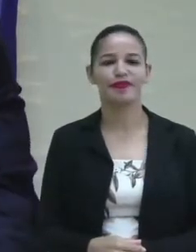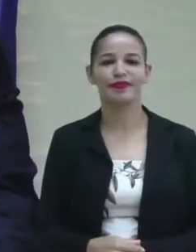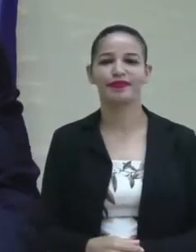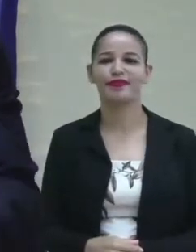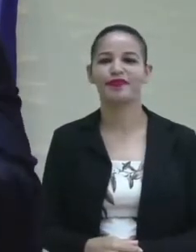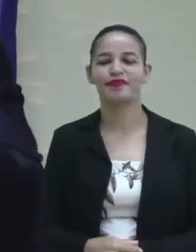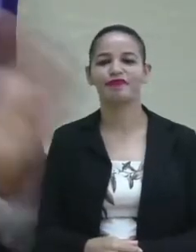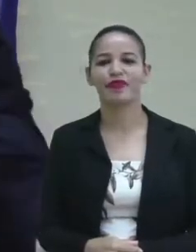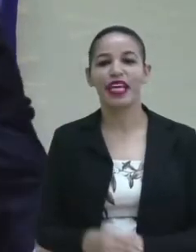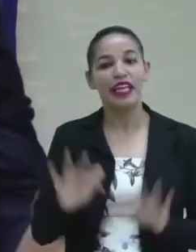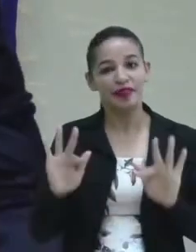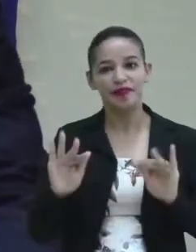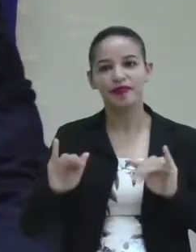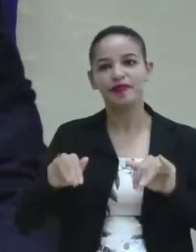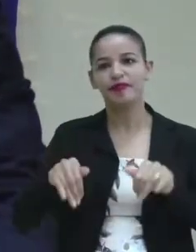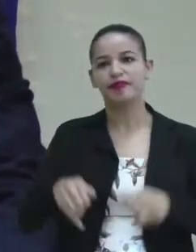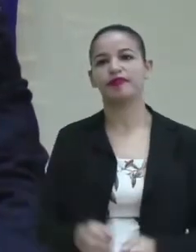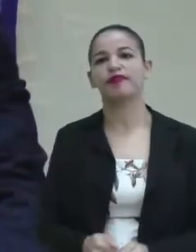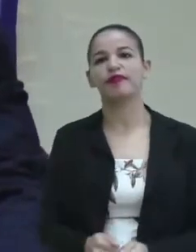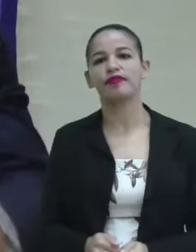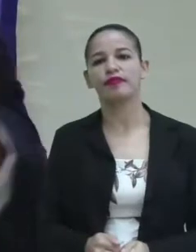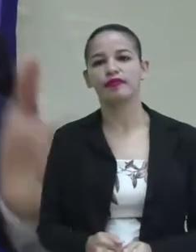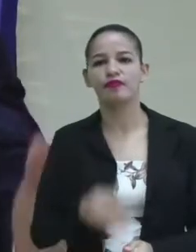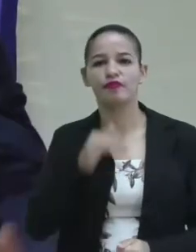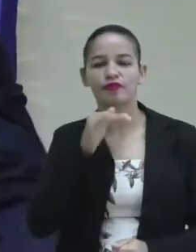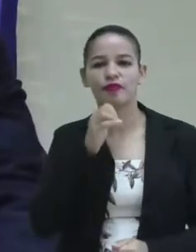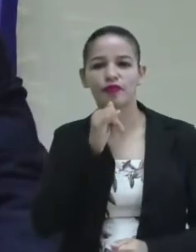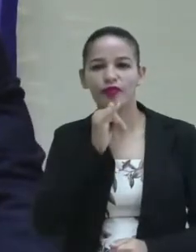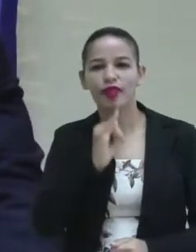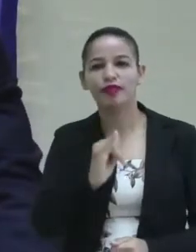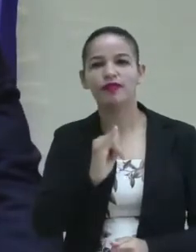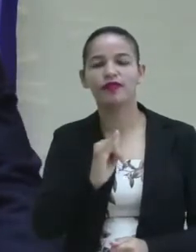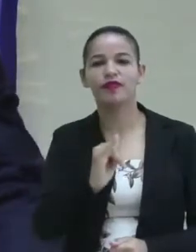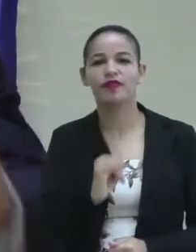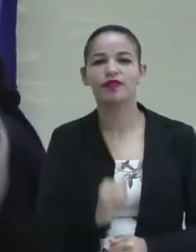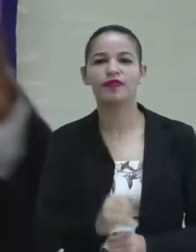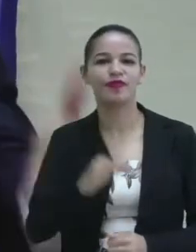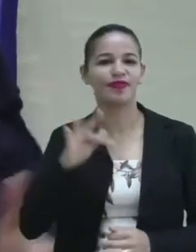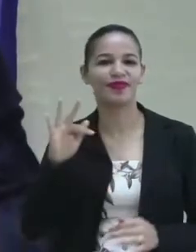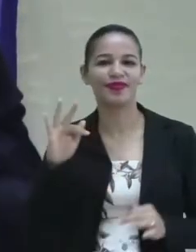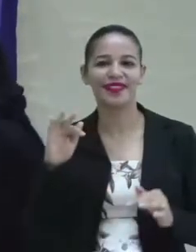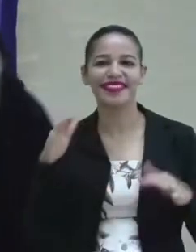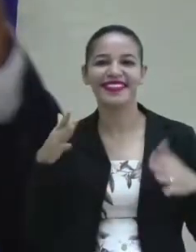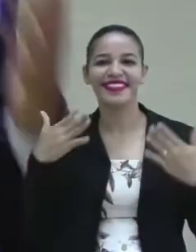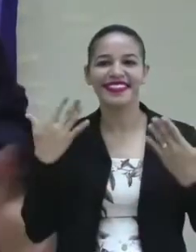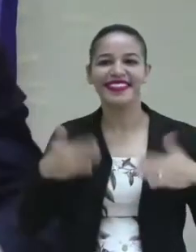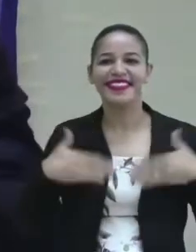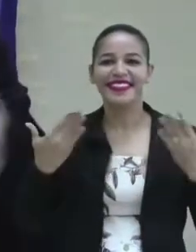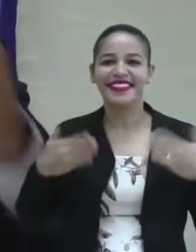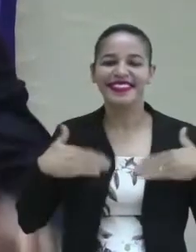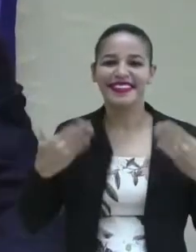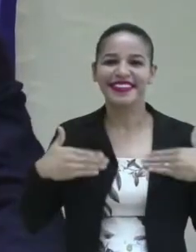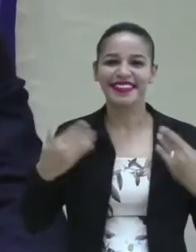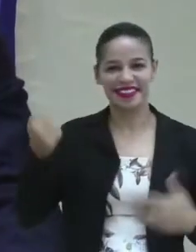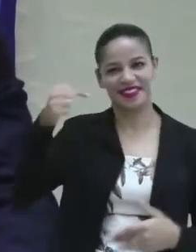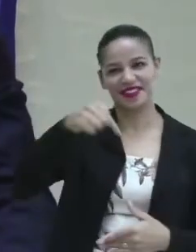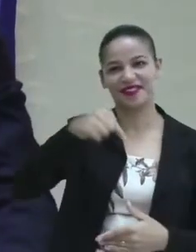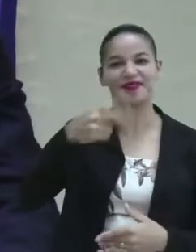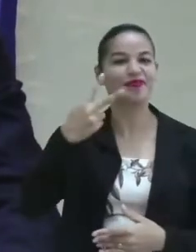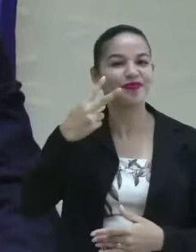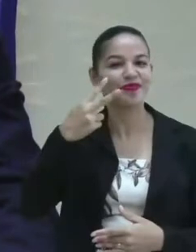dizer que fiquei muito feliz de chegar aqui na Câmara e ter a surpresa de vê-los, né? Vê-los com saúde, depois de uma pandemia, depois de tudo